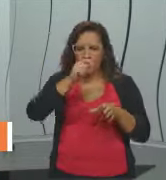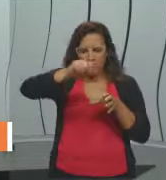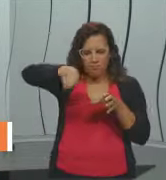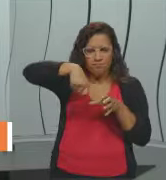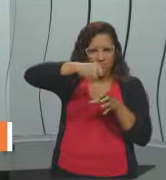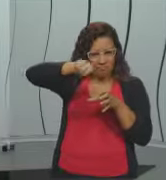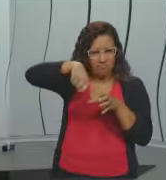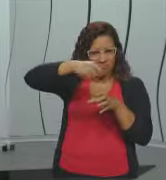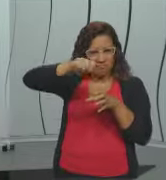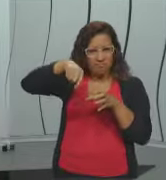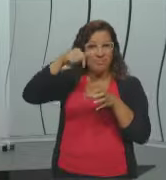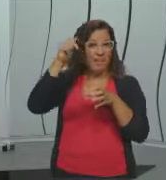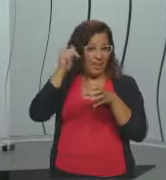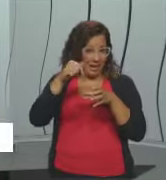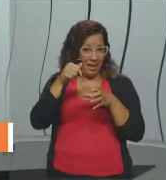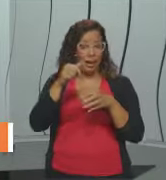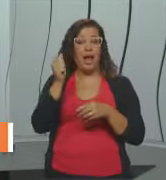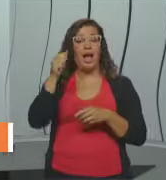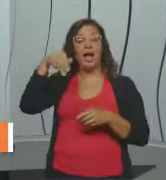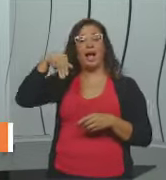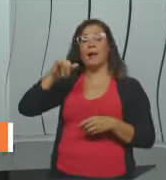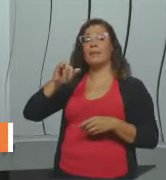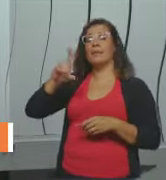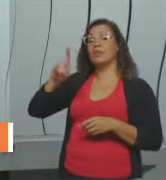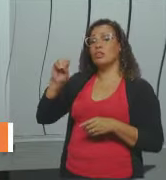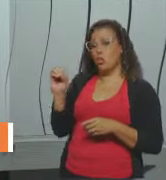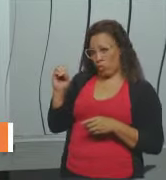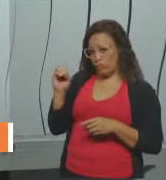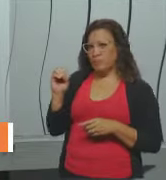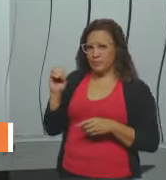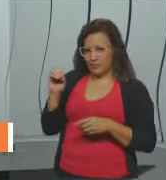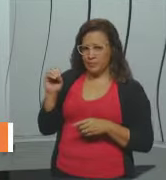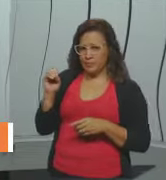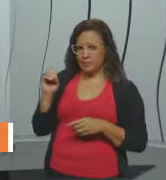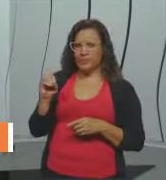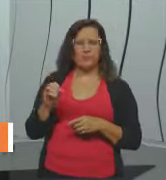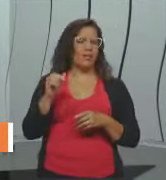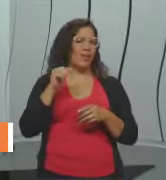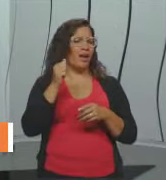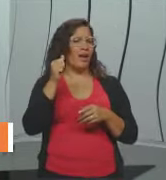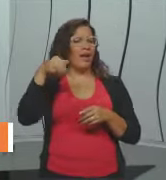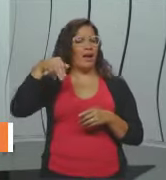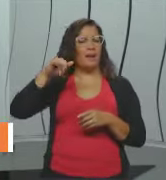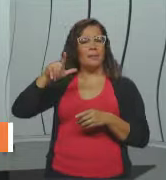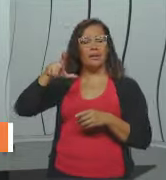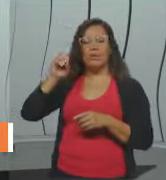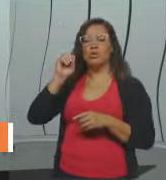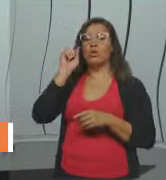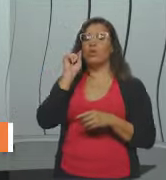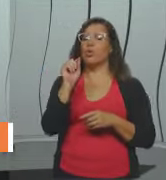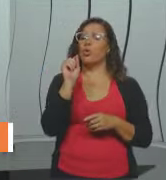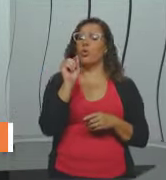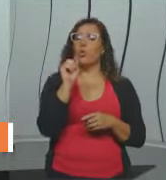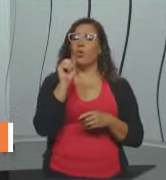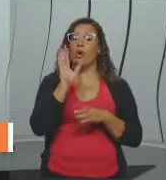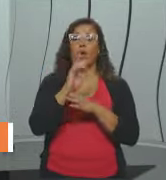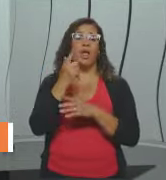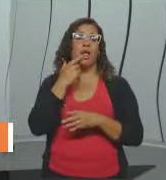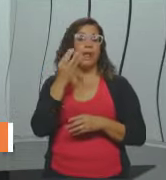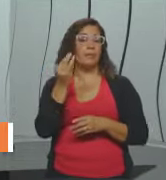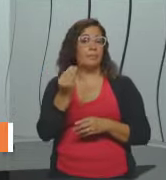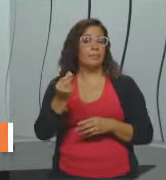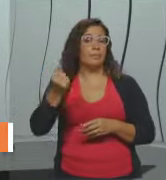branco, aquilo ali é amido de milho. E aquele amido ali, ele é digerido pela